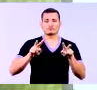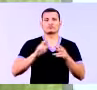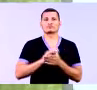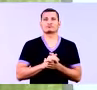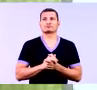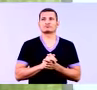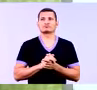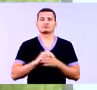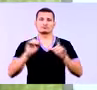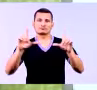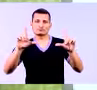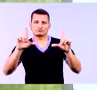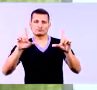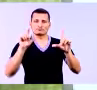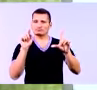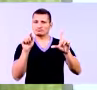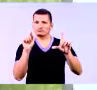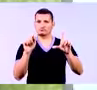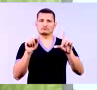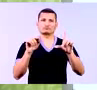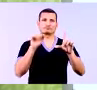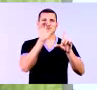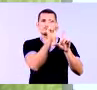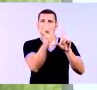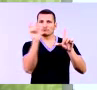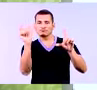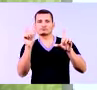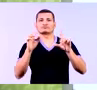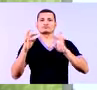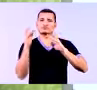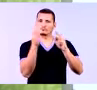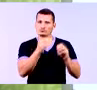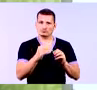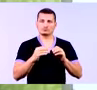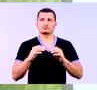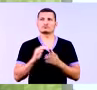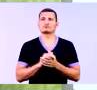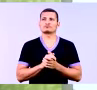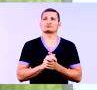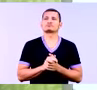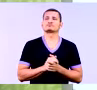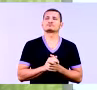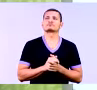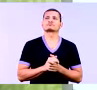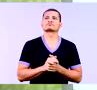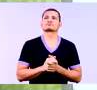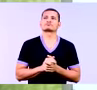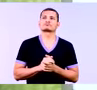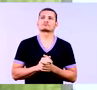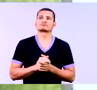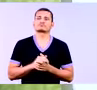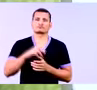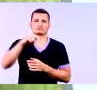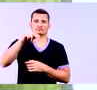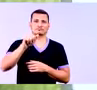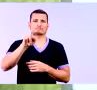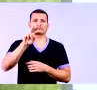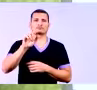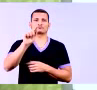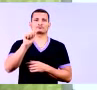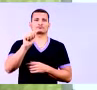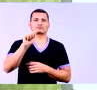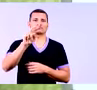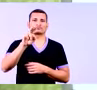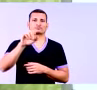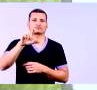seja, telas, botões, menus, tudo, absolutamente tudo navegável na internet